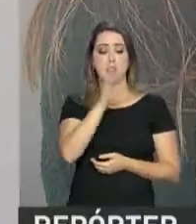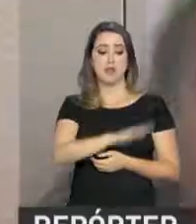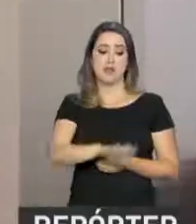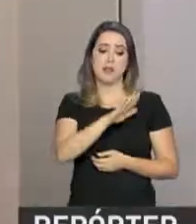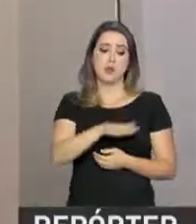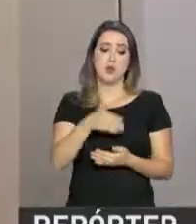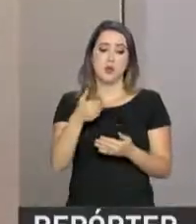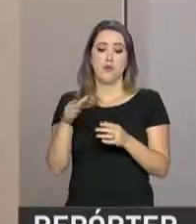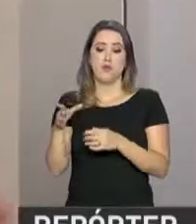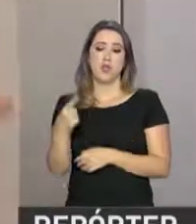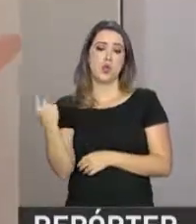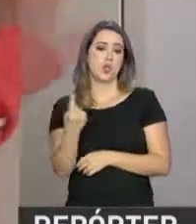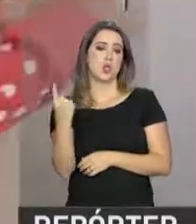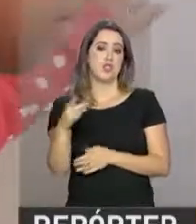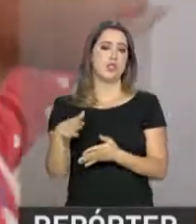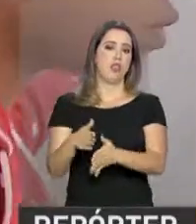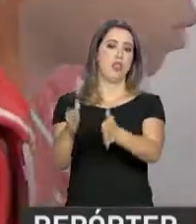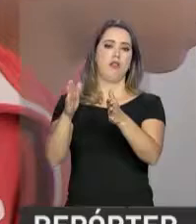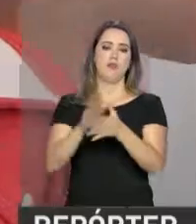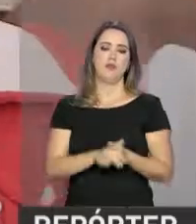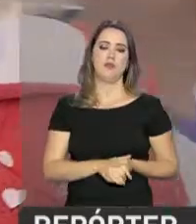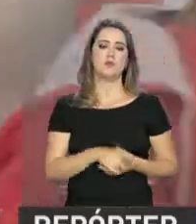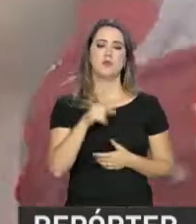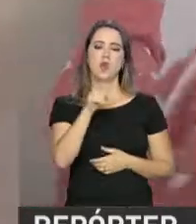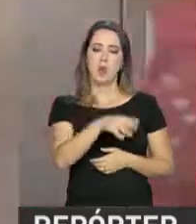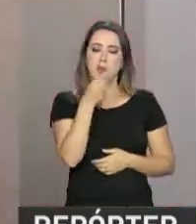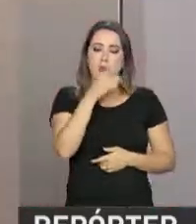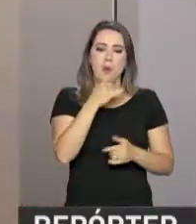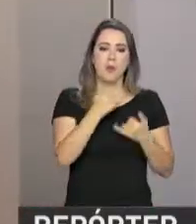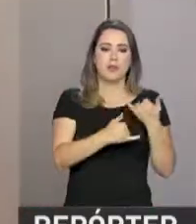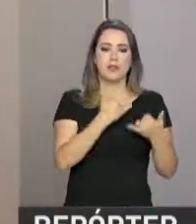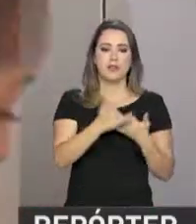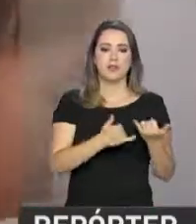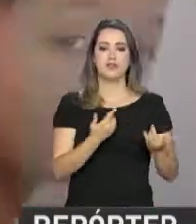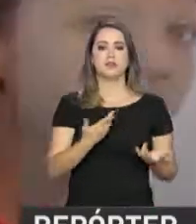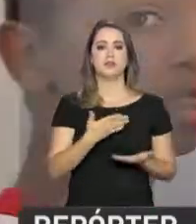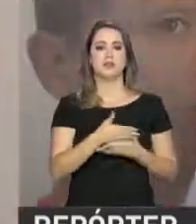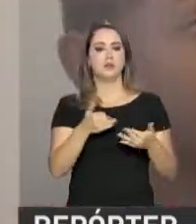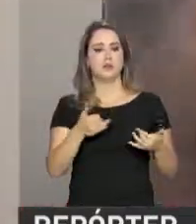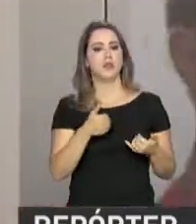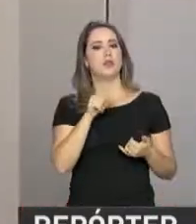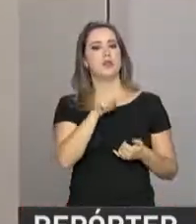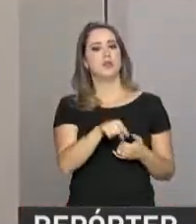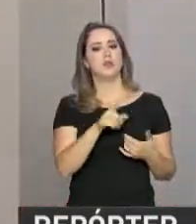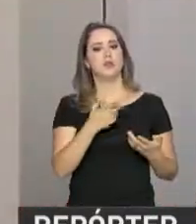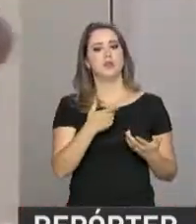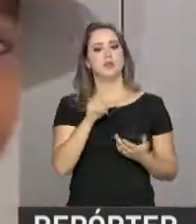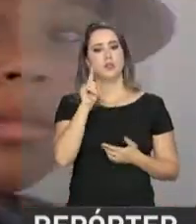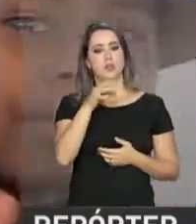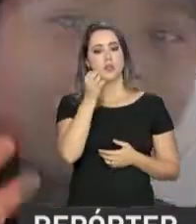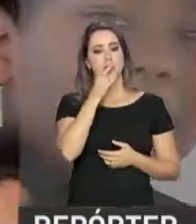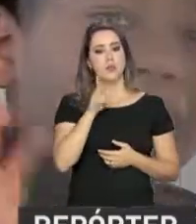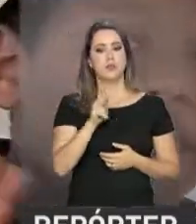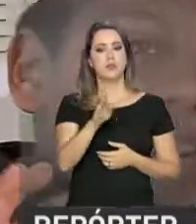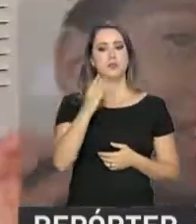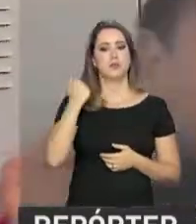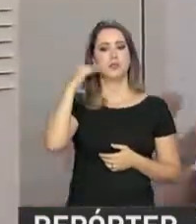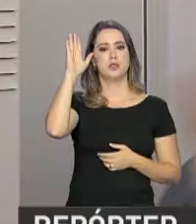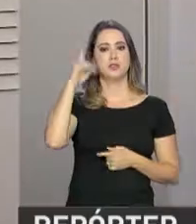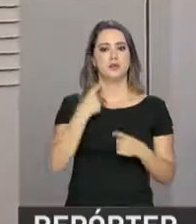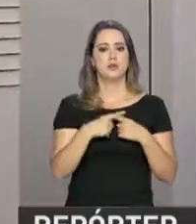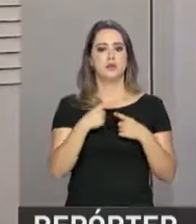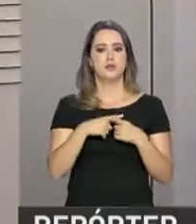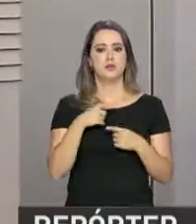da rua. Tem onde eles brincar, tem um lazer para eles, tem a diversão para eles. E bom se fizesse mais coisa